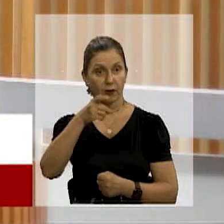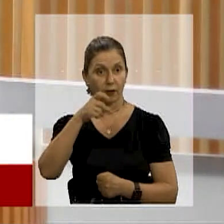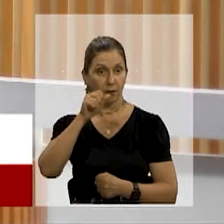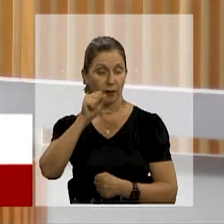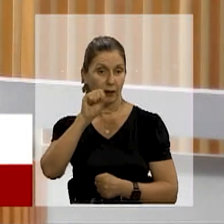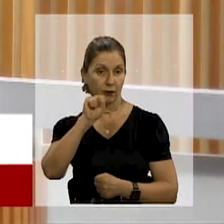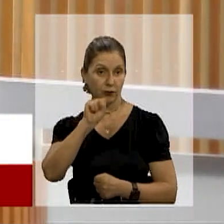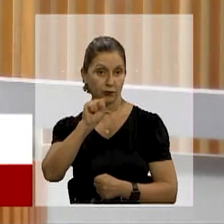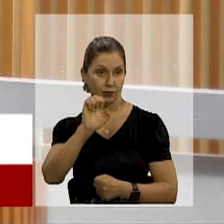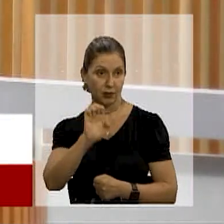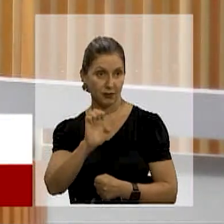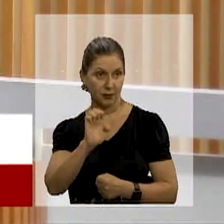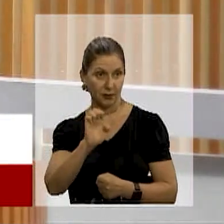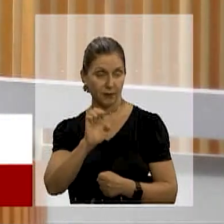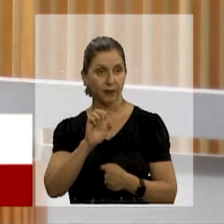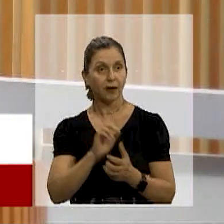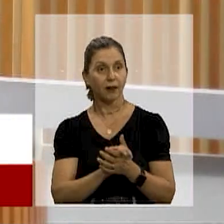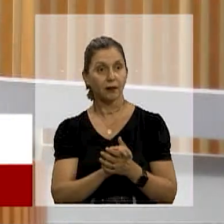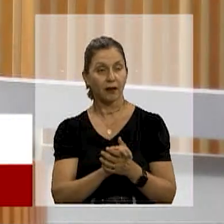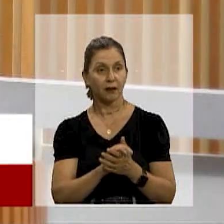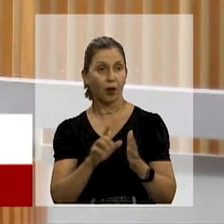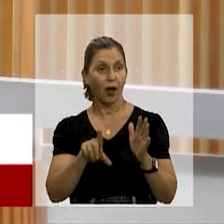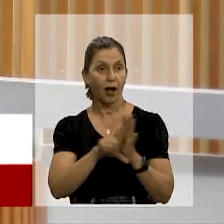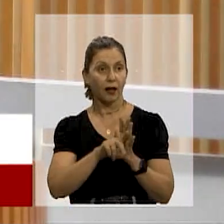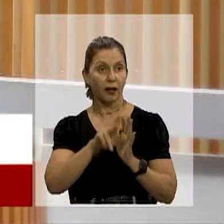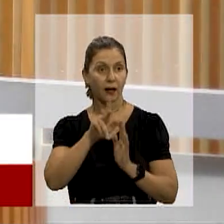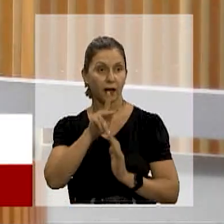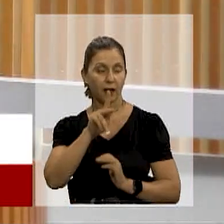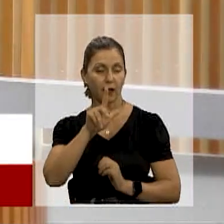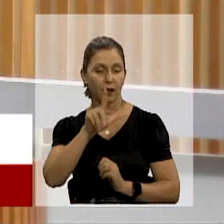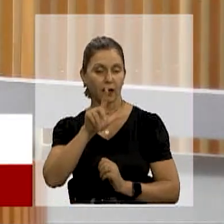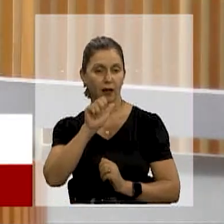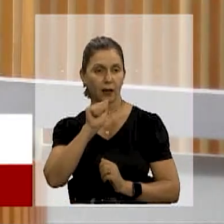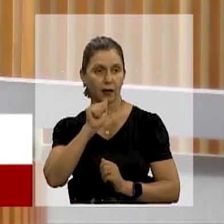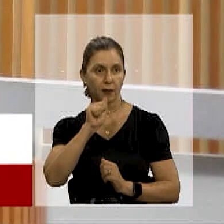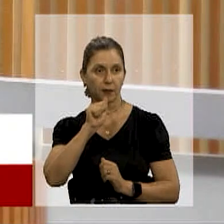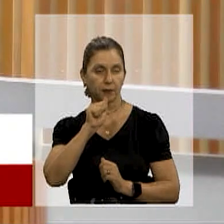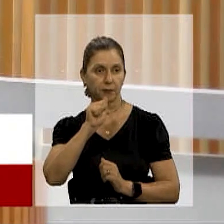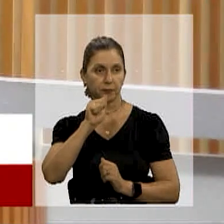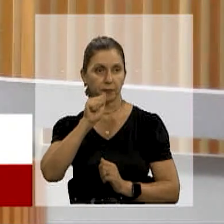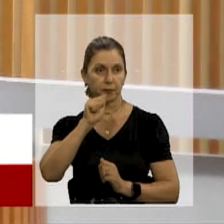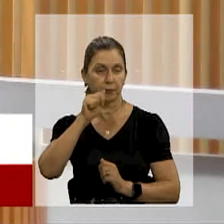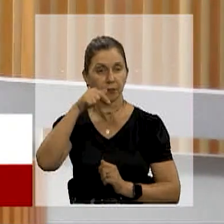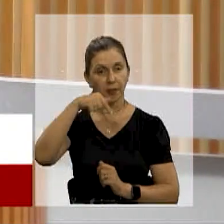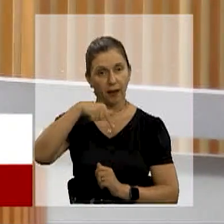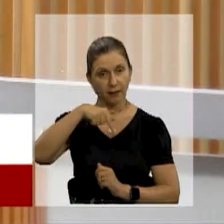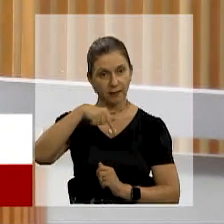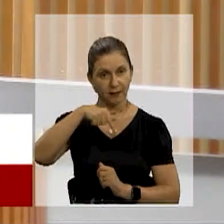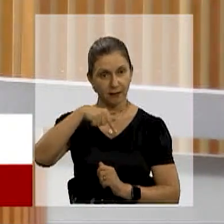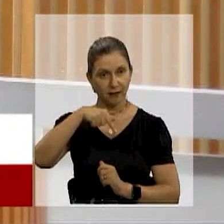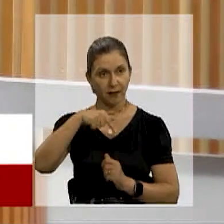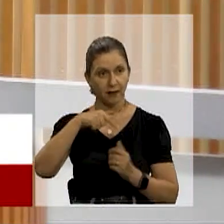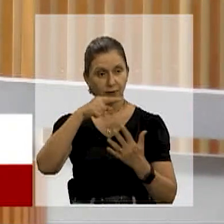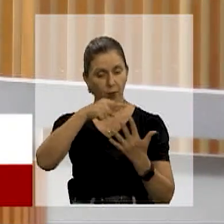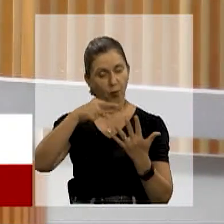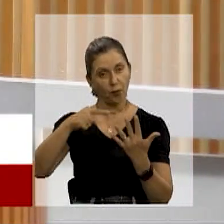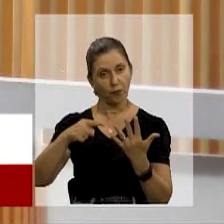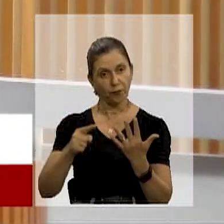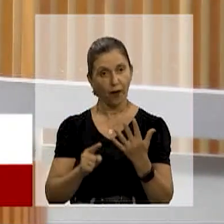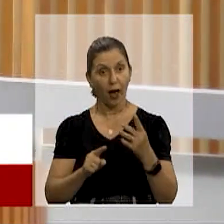Plesk, ela se amplia no sentido de várias modalidades de